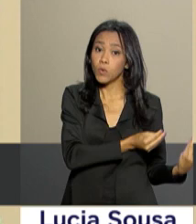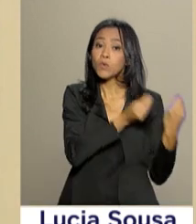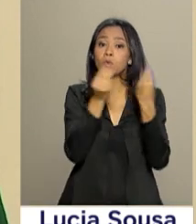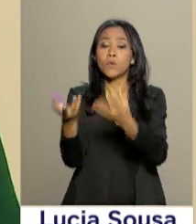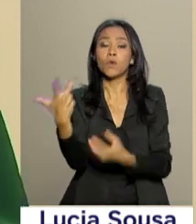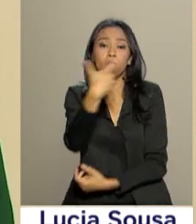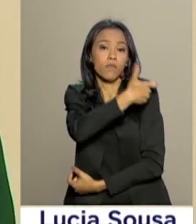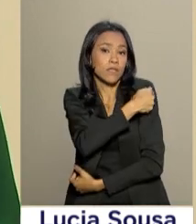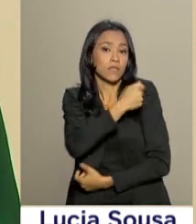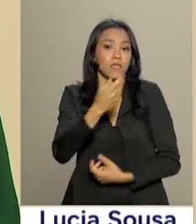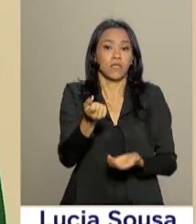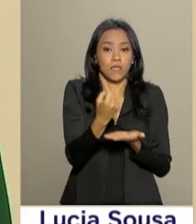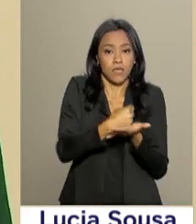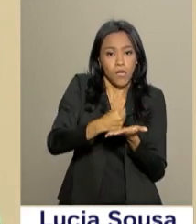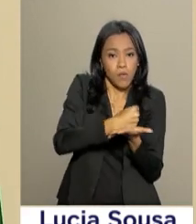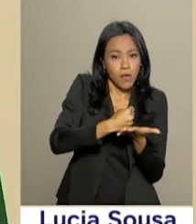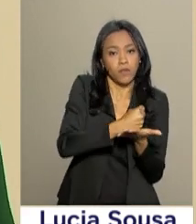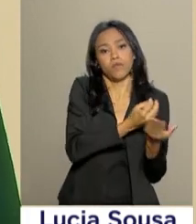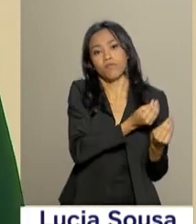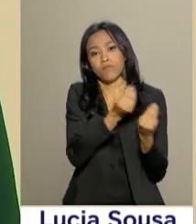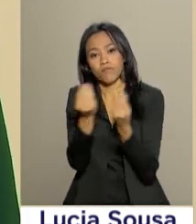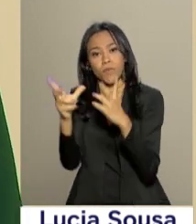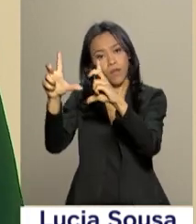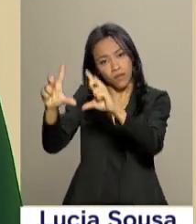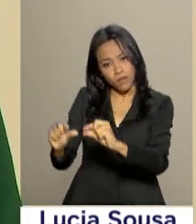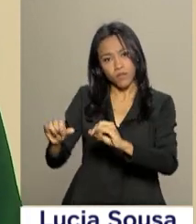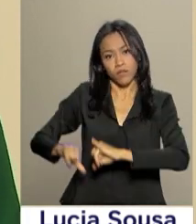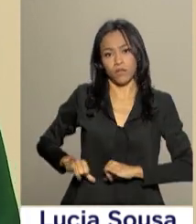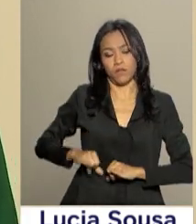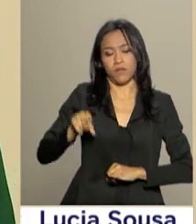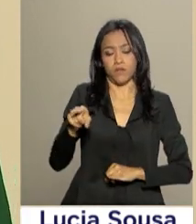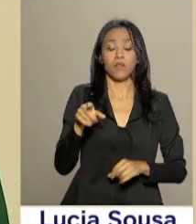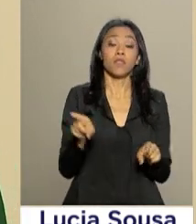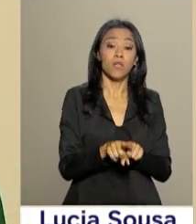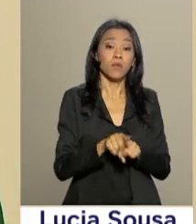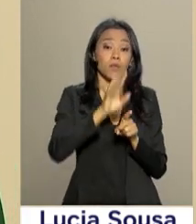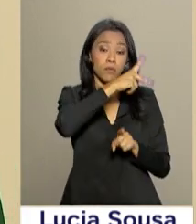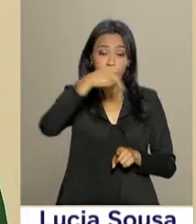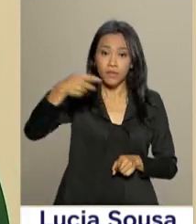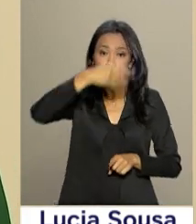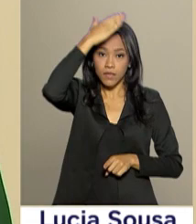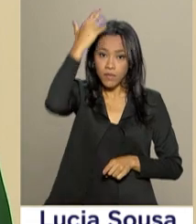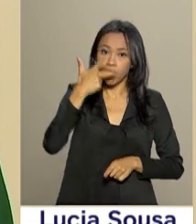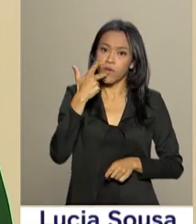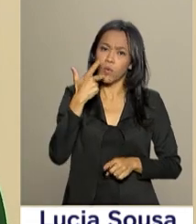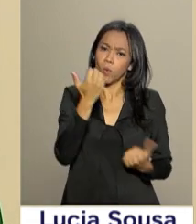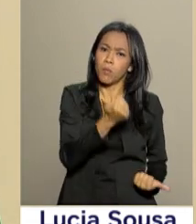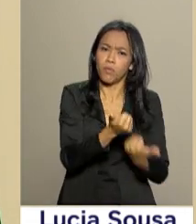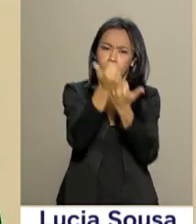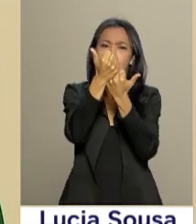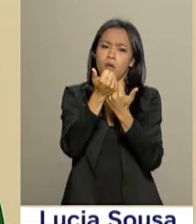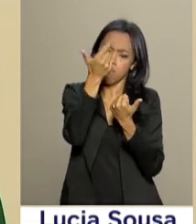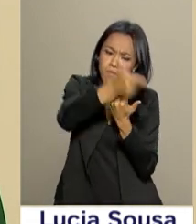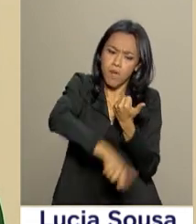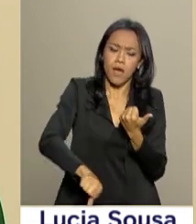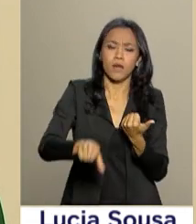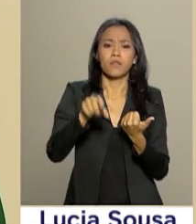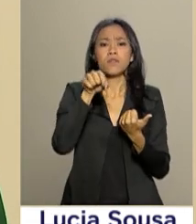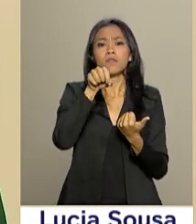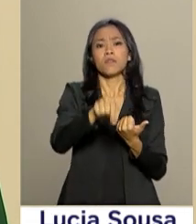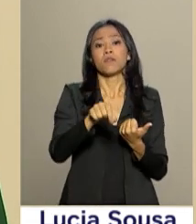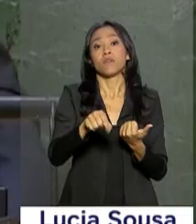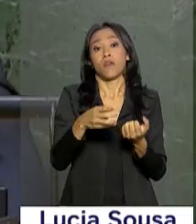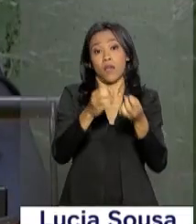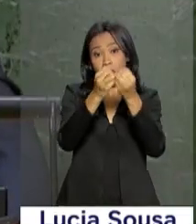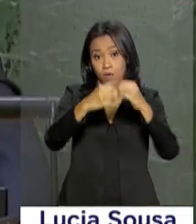na região no discurso temer ressaltou a importância de se fortalecer as nações unidas com reformas no conselho de